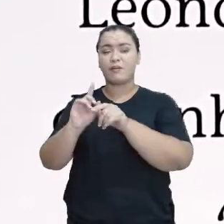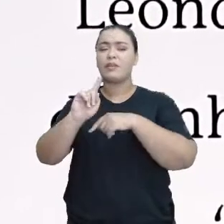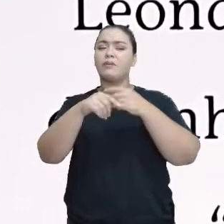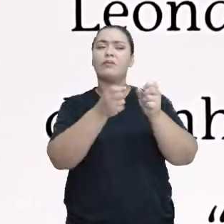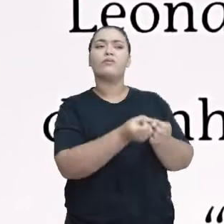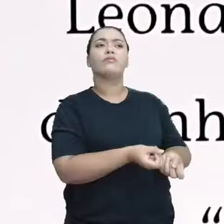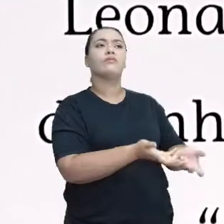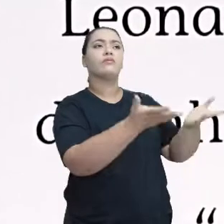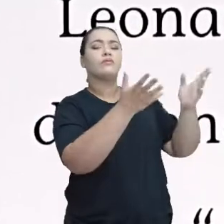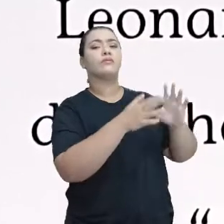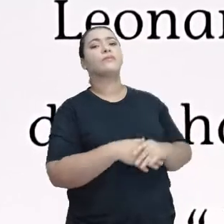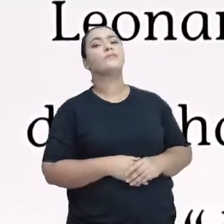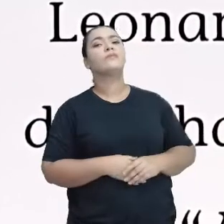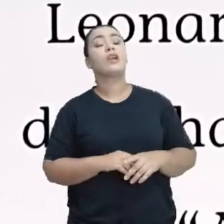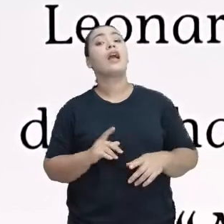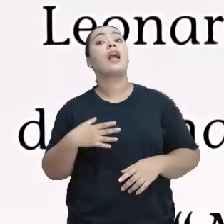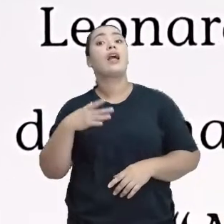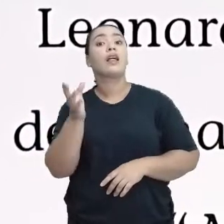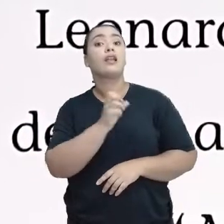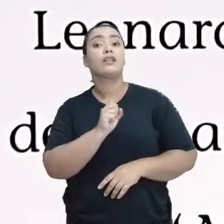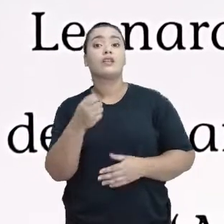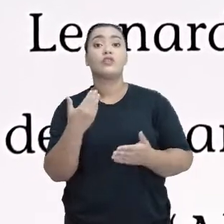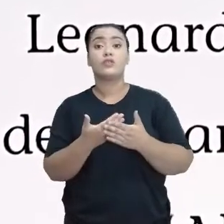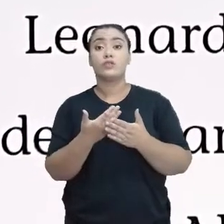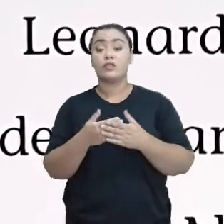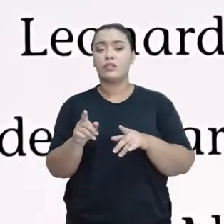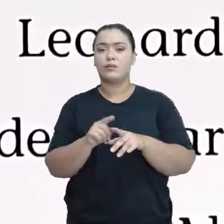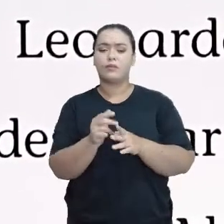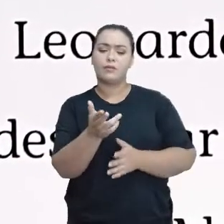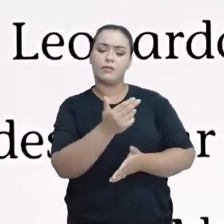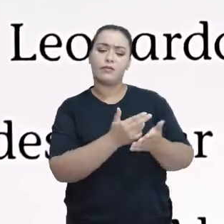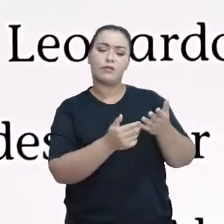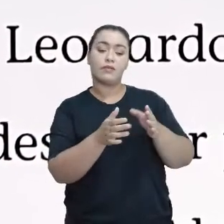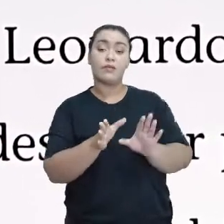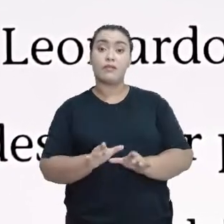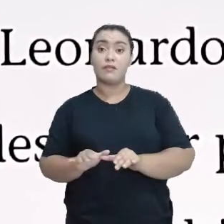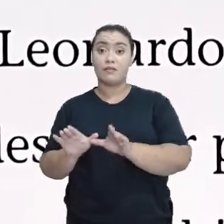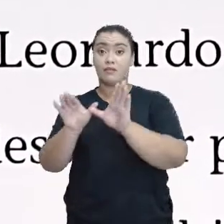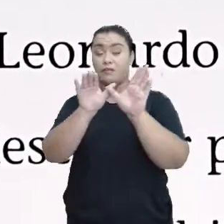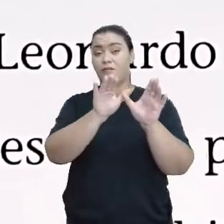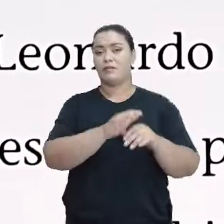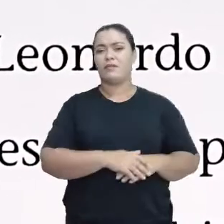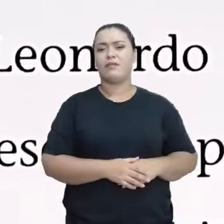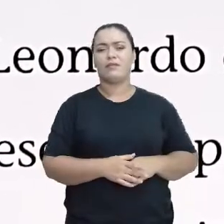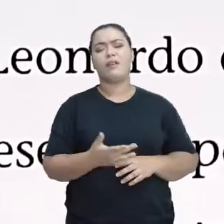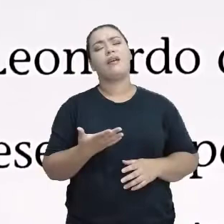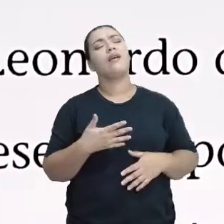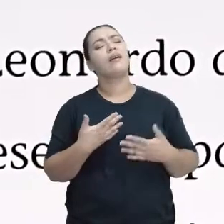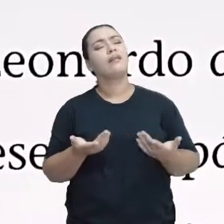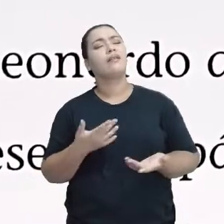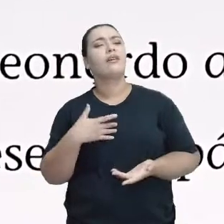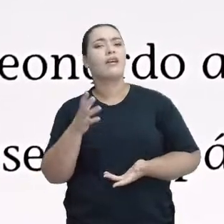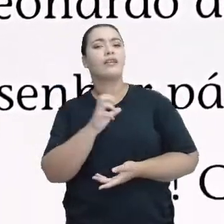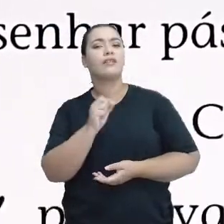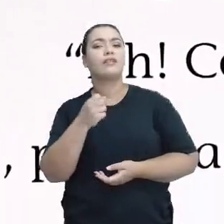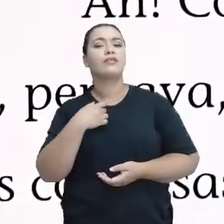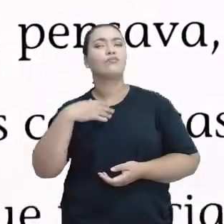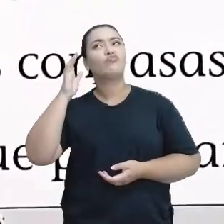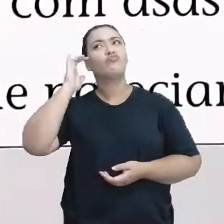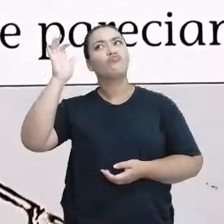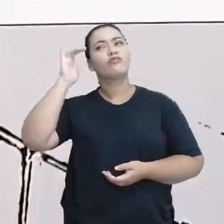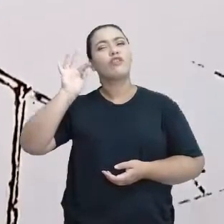soltá-los. Ele adorava estudar e desenhar pássaros em pleno voo. Ah, como eu gostaria de voar, ele